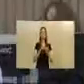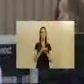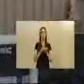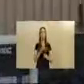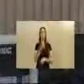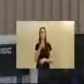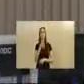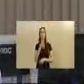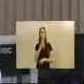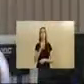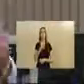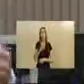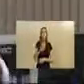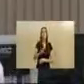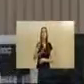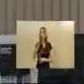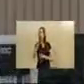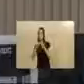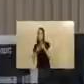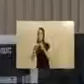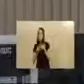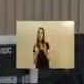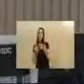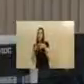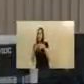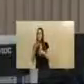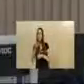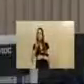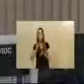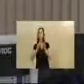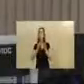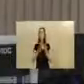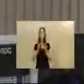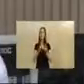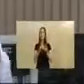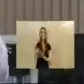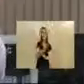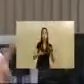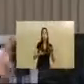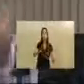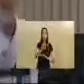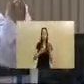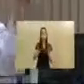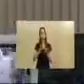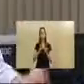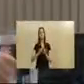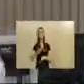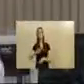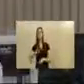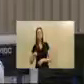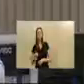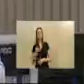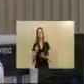é não só o trabalho de cada uma mas também o intercâmbio de oportunizar aos jovens e